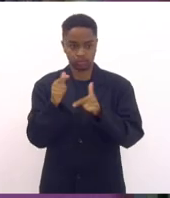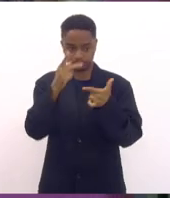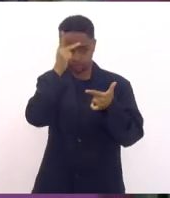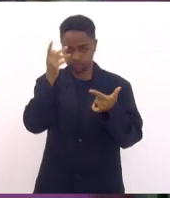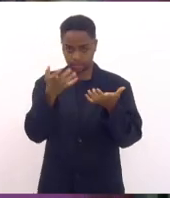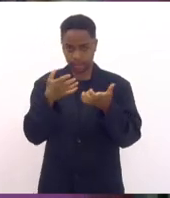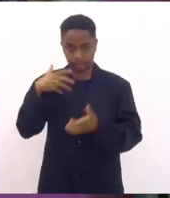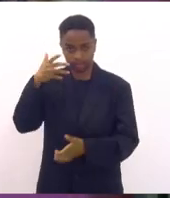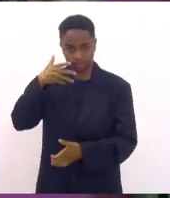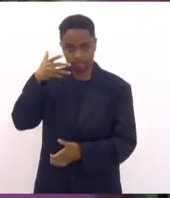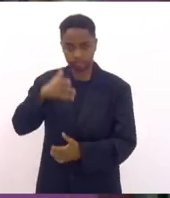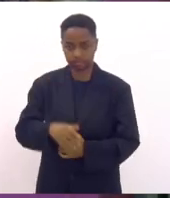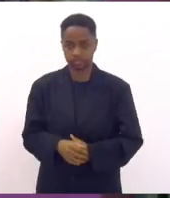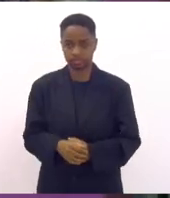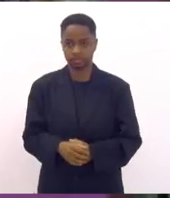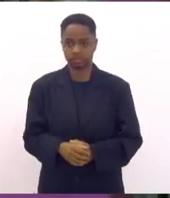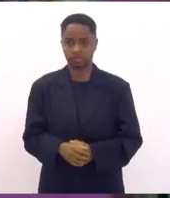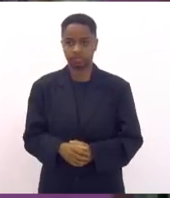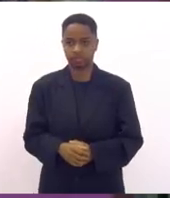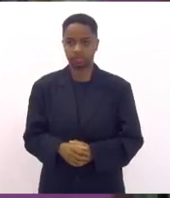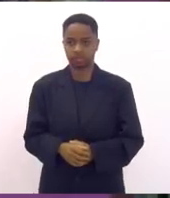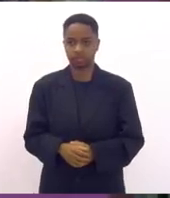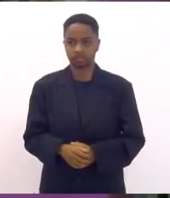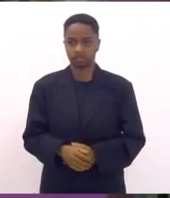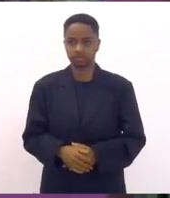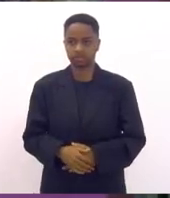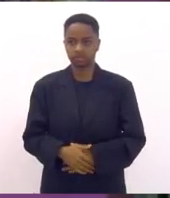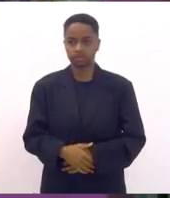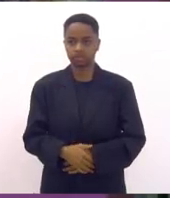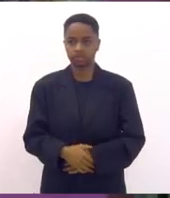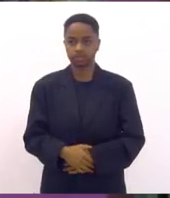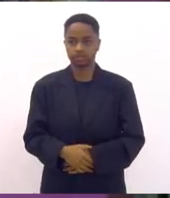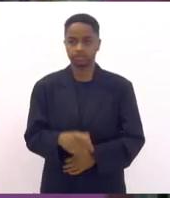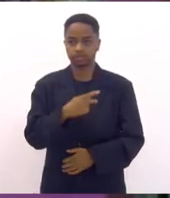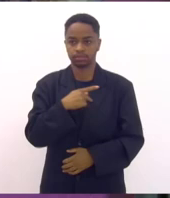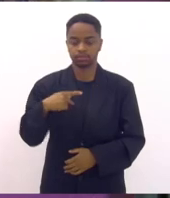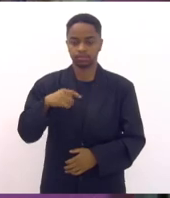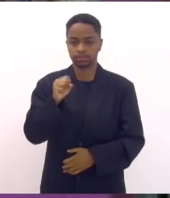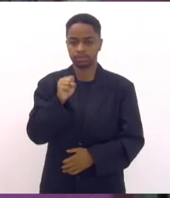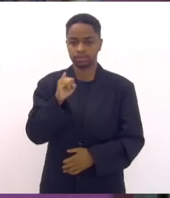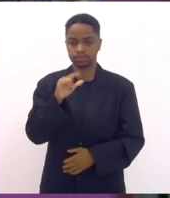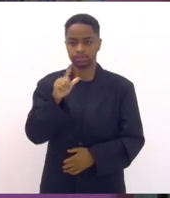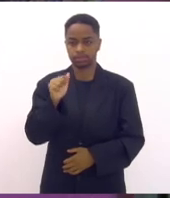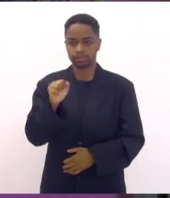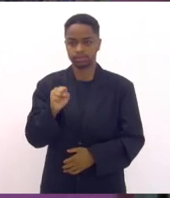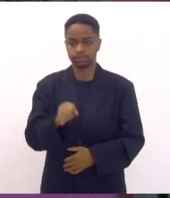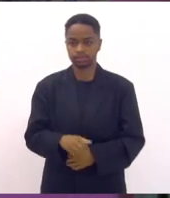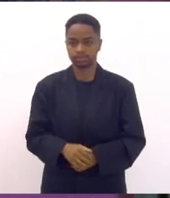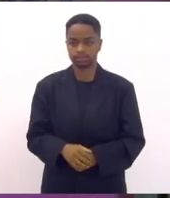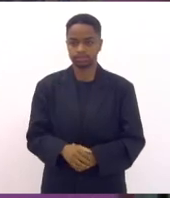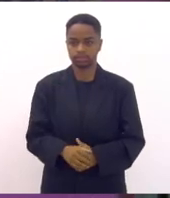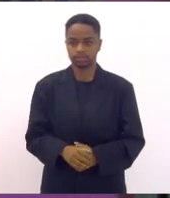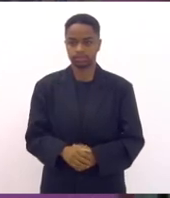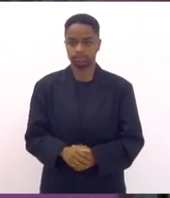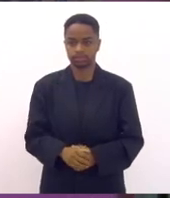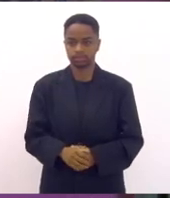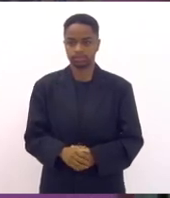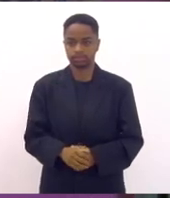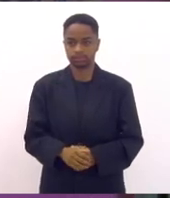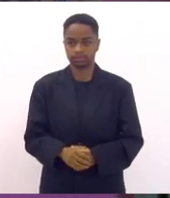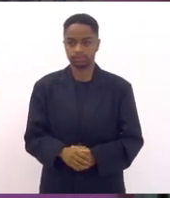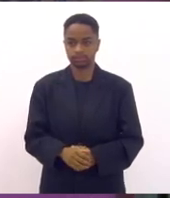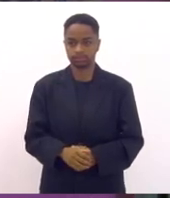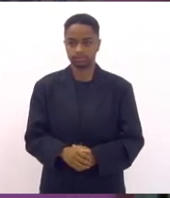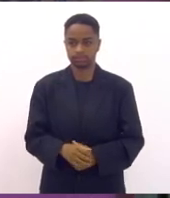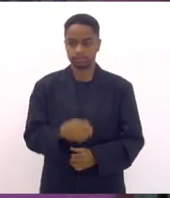uso da palavra Pastor Silas meu nome